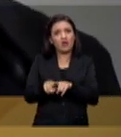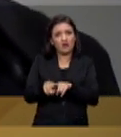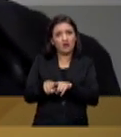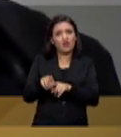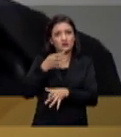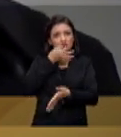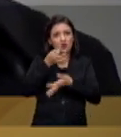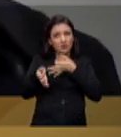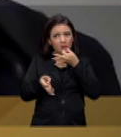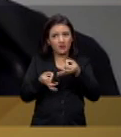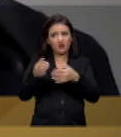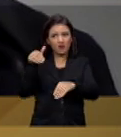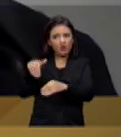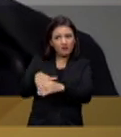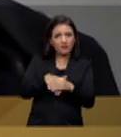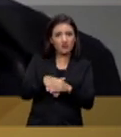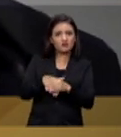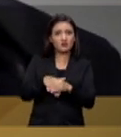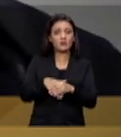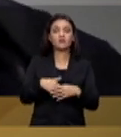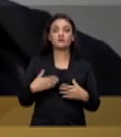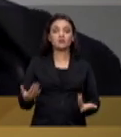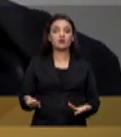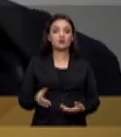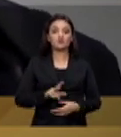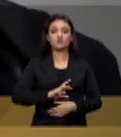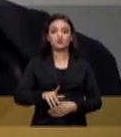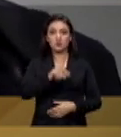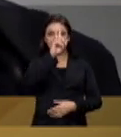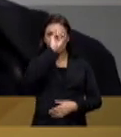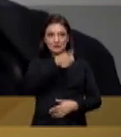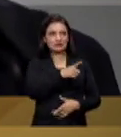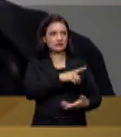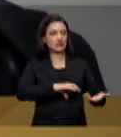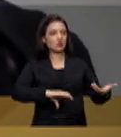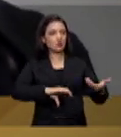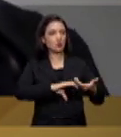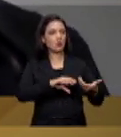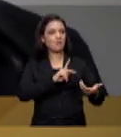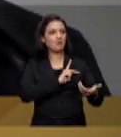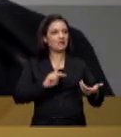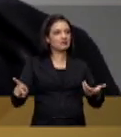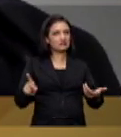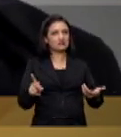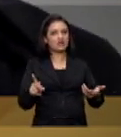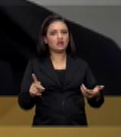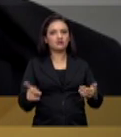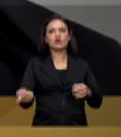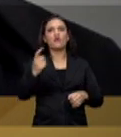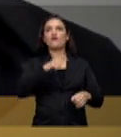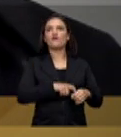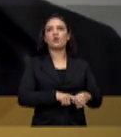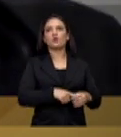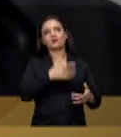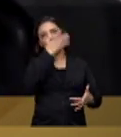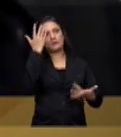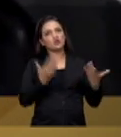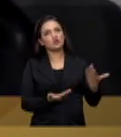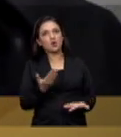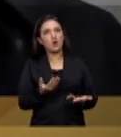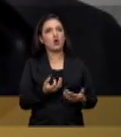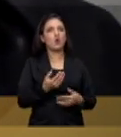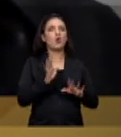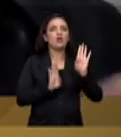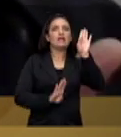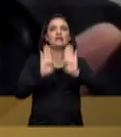o presidente do Congresso reintegrar um servidor ou fazer uma revisão de licitação, mas nós